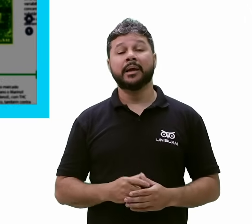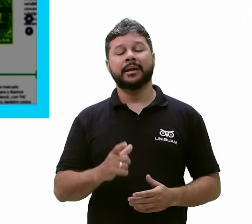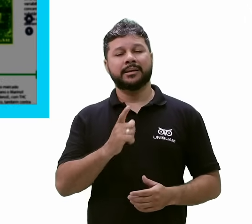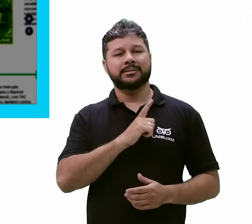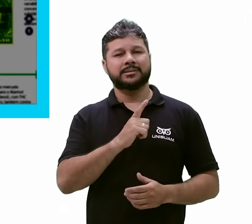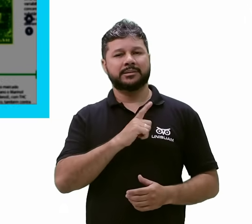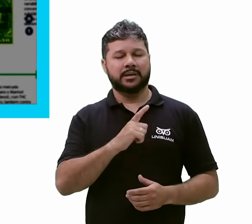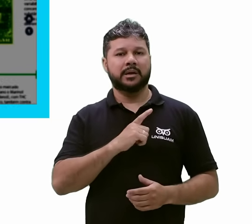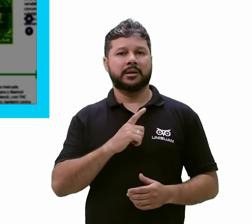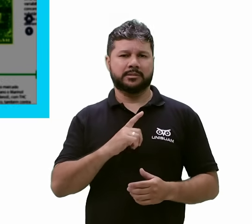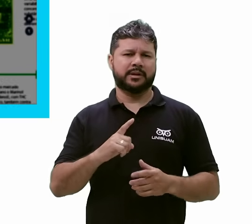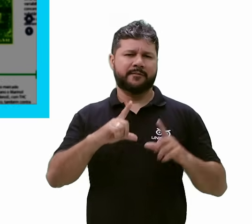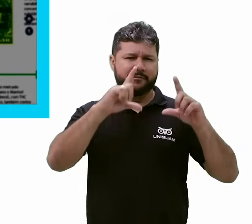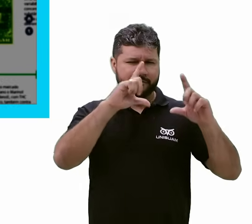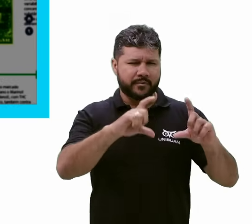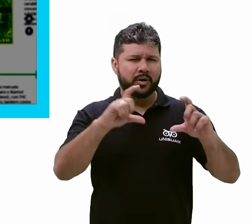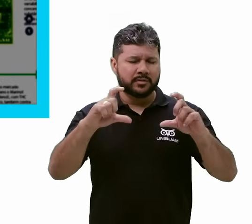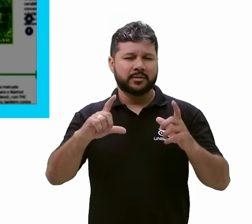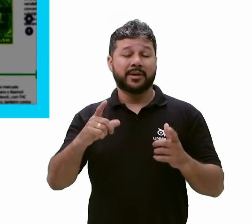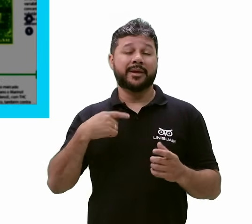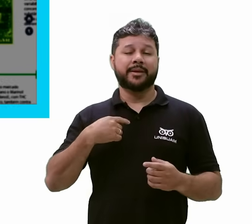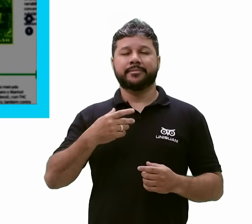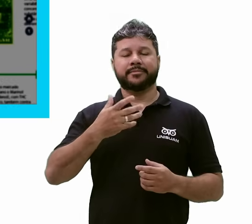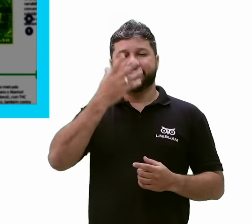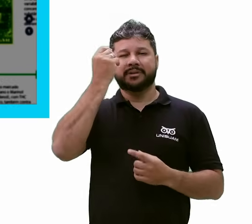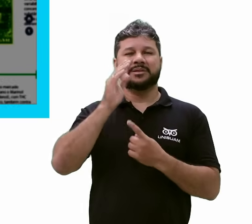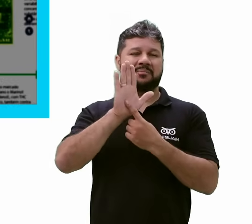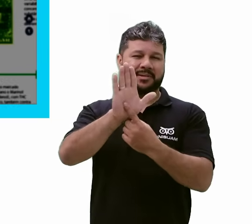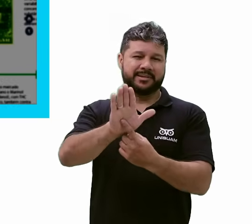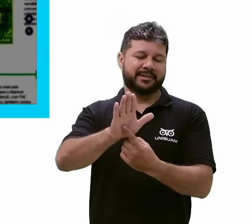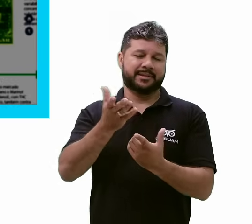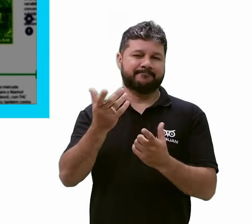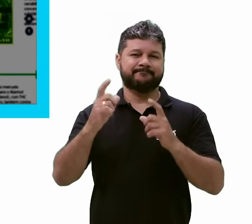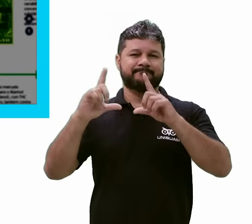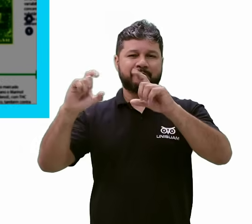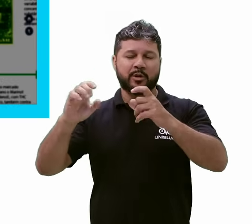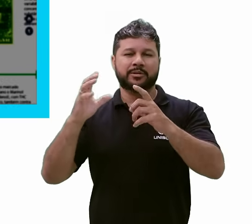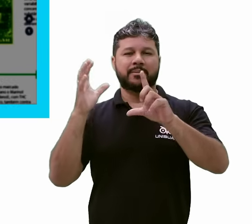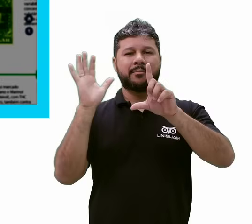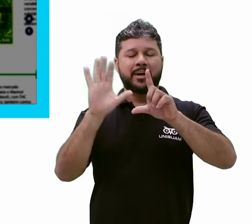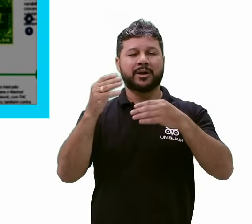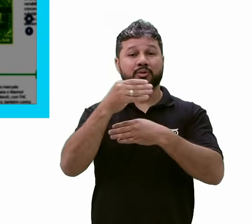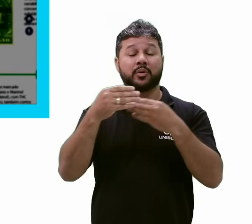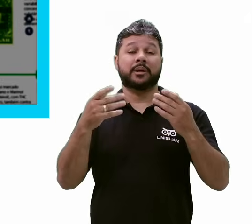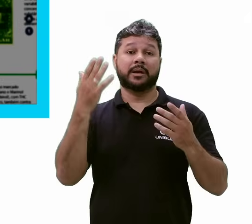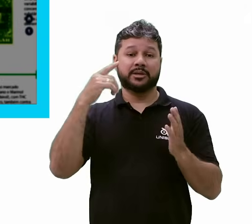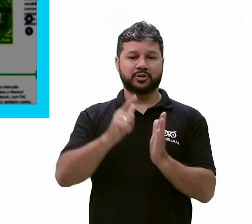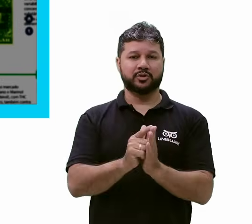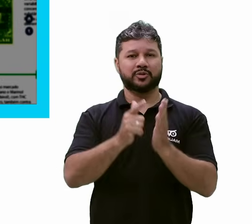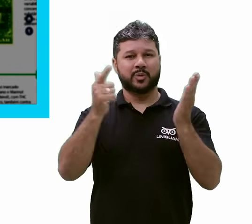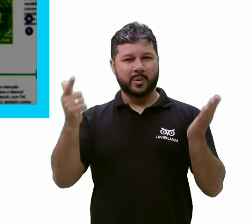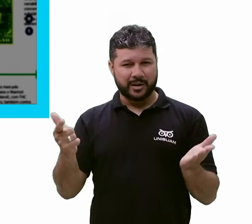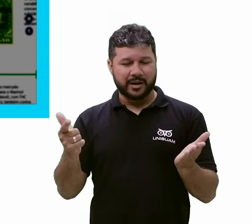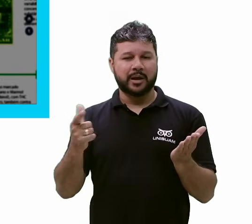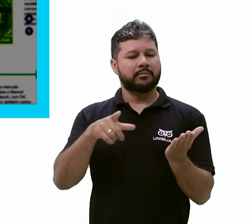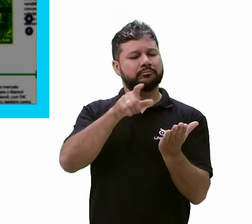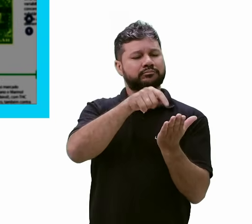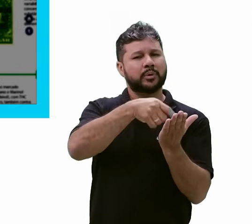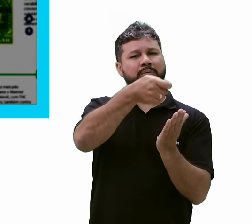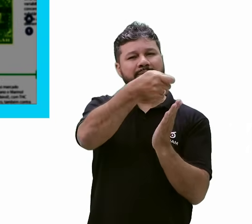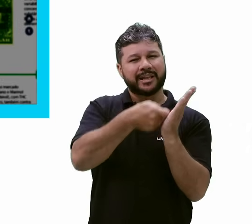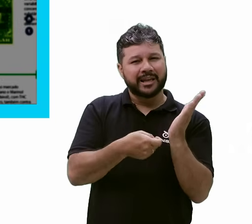Existe, né, esses retratos eu devia ter trazido aqui para vocês verem, esqueci de colocar, né, de jornais da época mesmo,